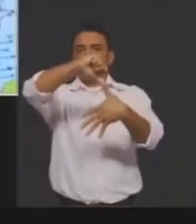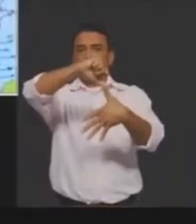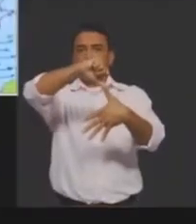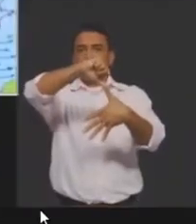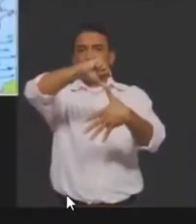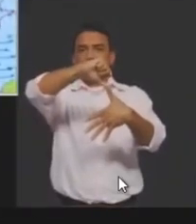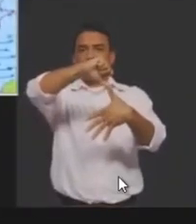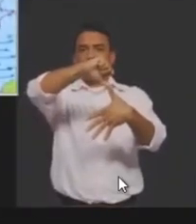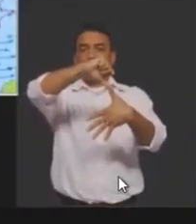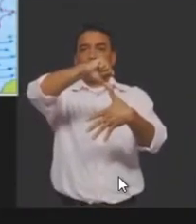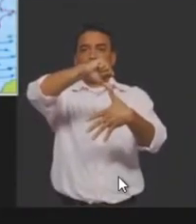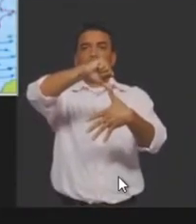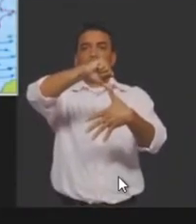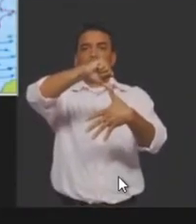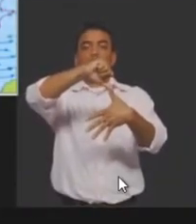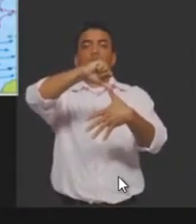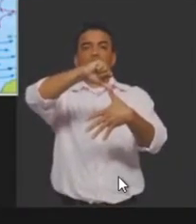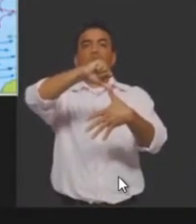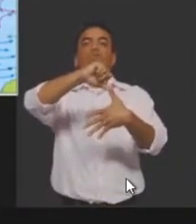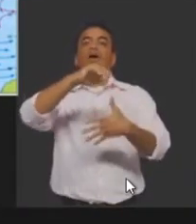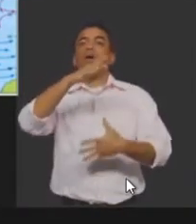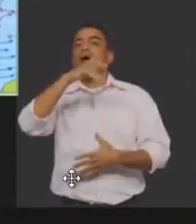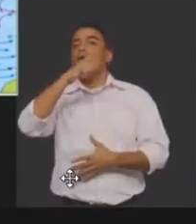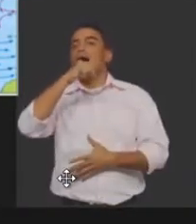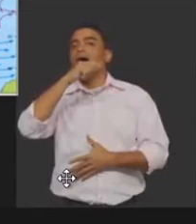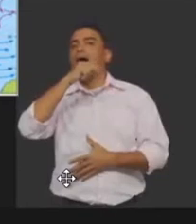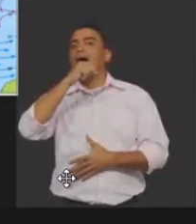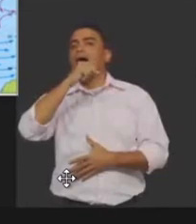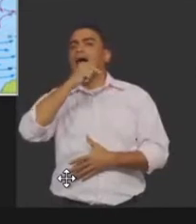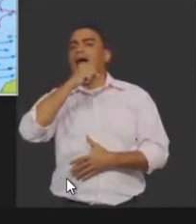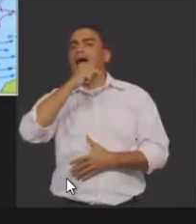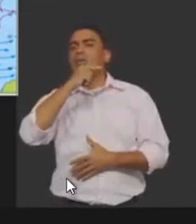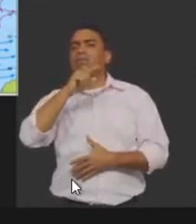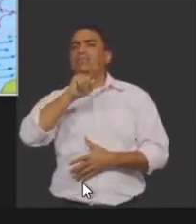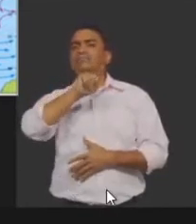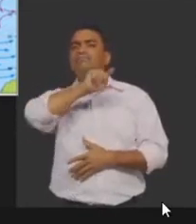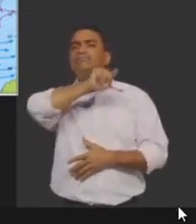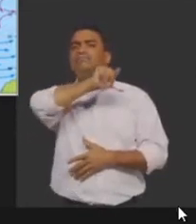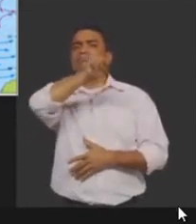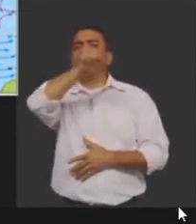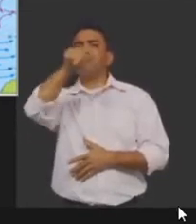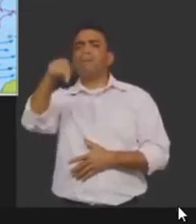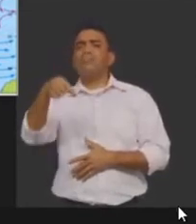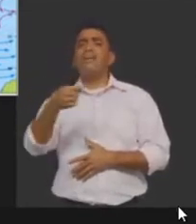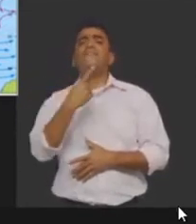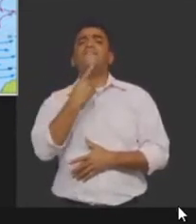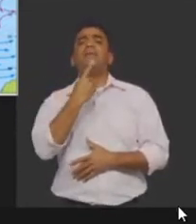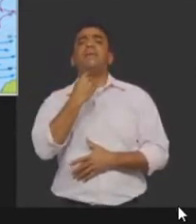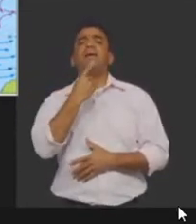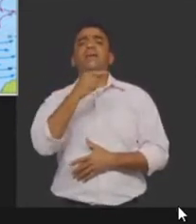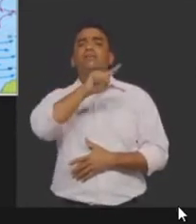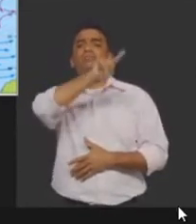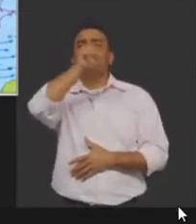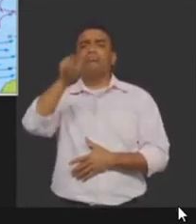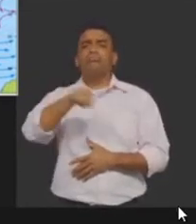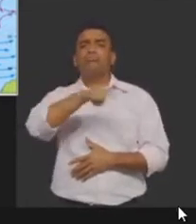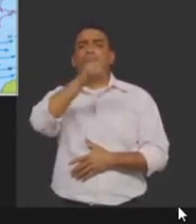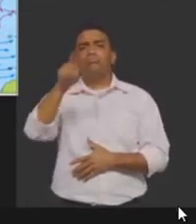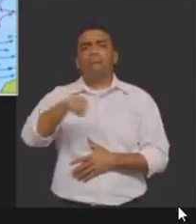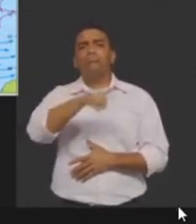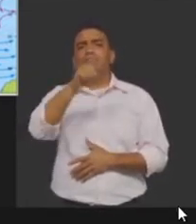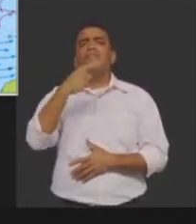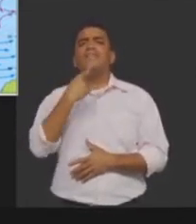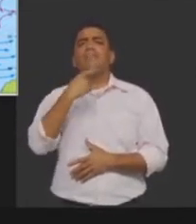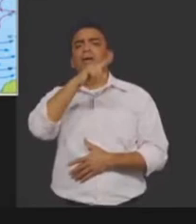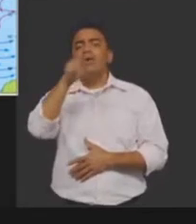tem algumas correntes representado de vermelho, as setas vermelhas estão mostrando correntes oceânicas quentes. E representadas